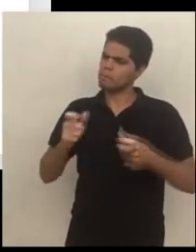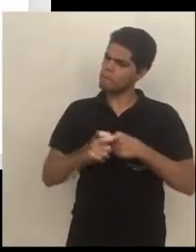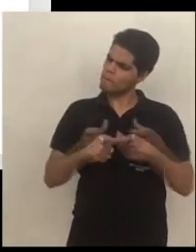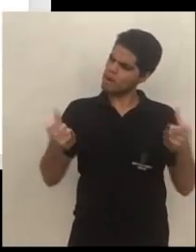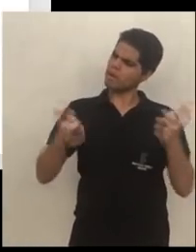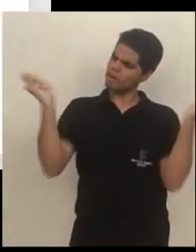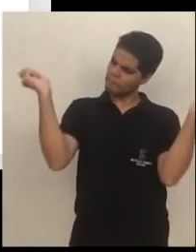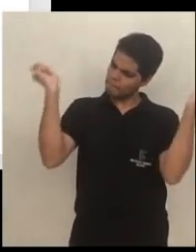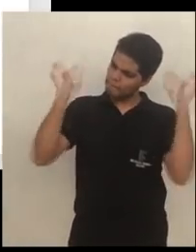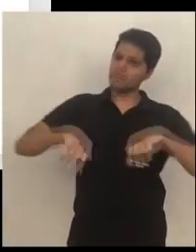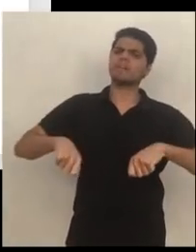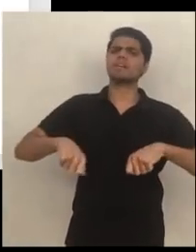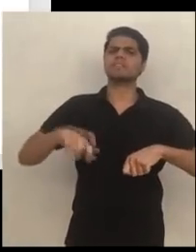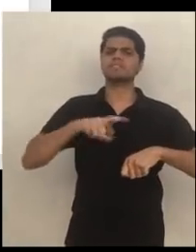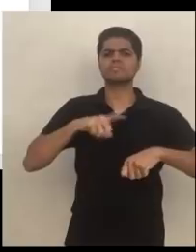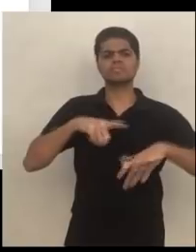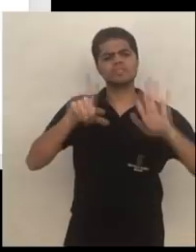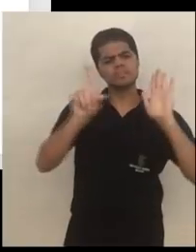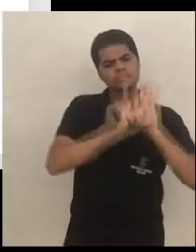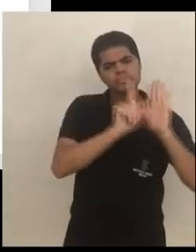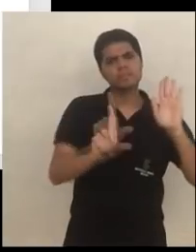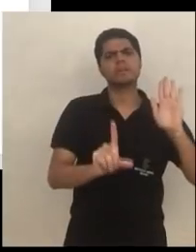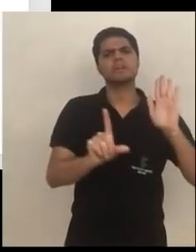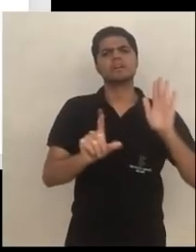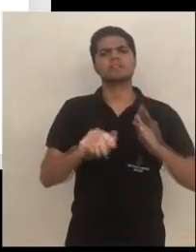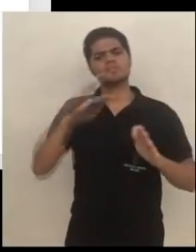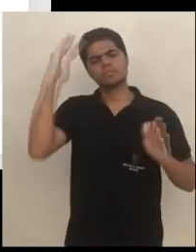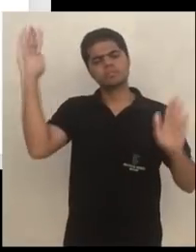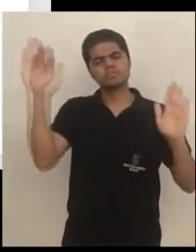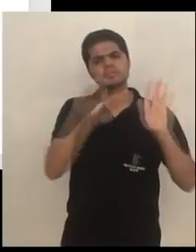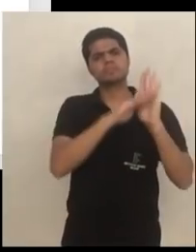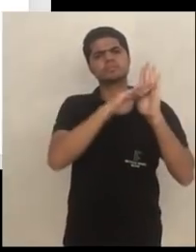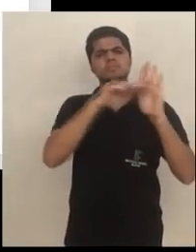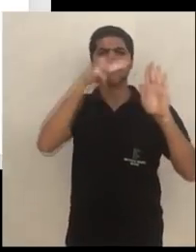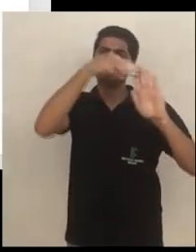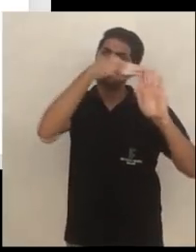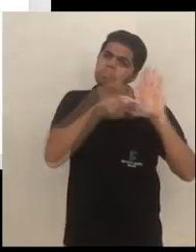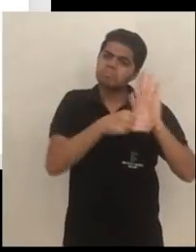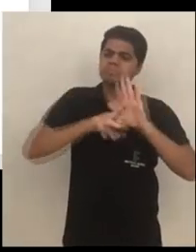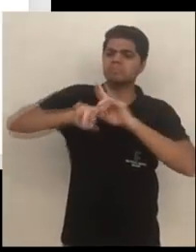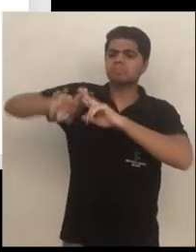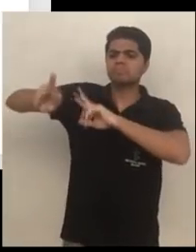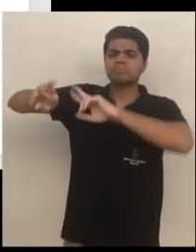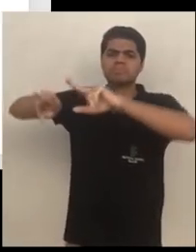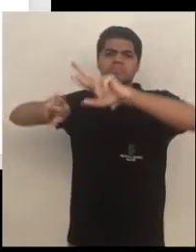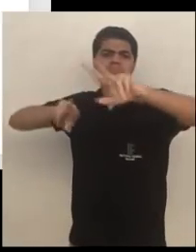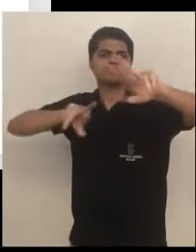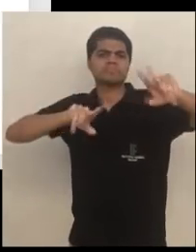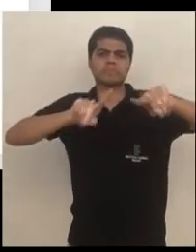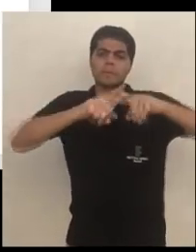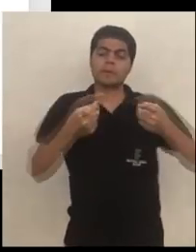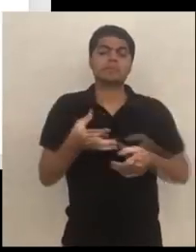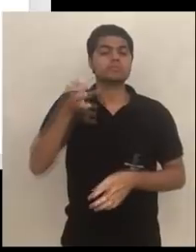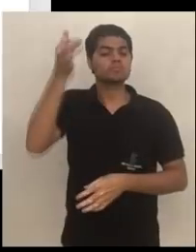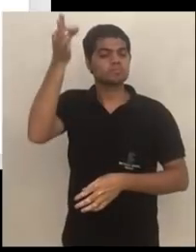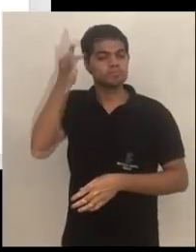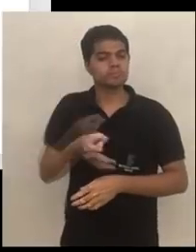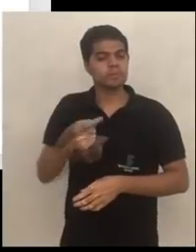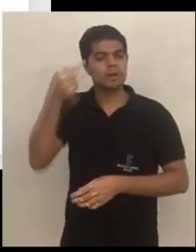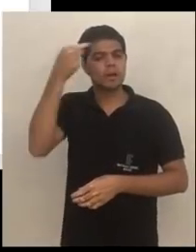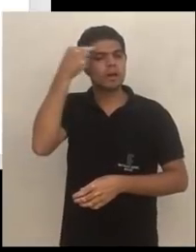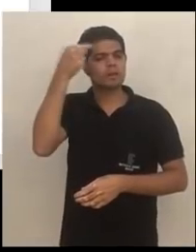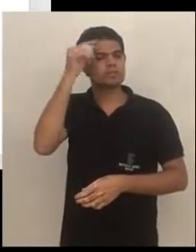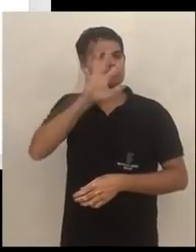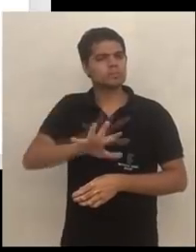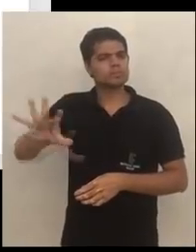certificar. Lógico, nem todo mundo, alguns trabalham de outra metodologia, mas aí eu tenho certeza, pelo que eu tenho caminhado nos territórios